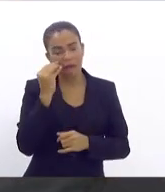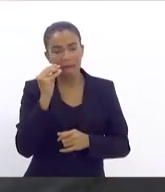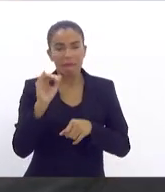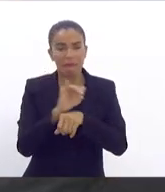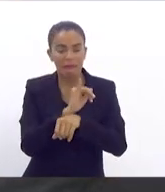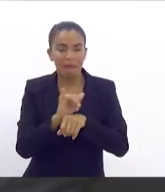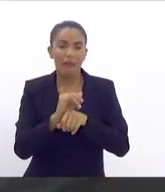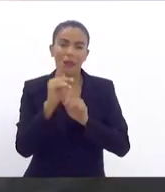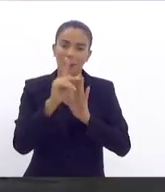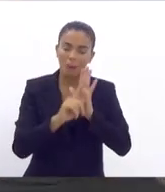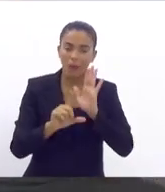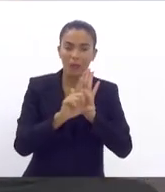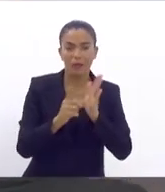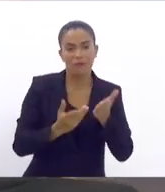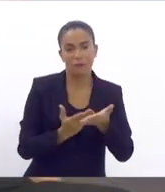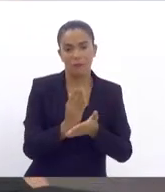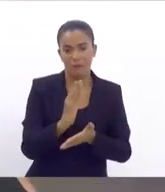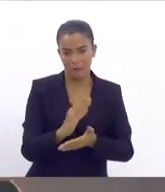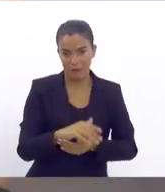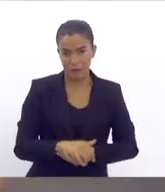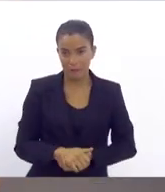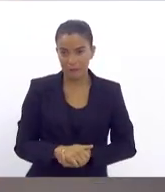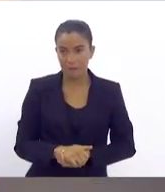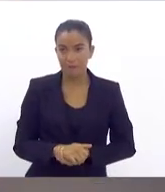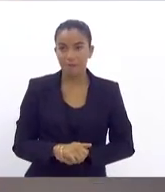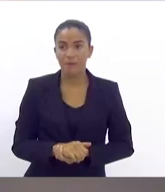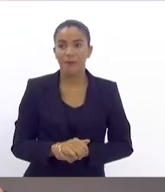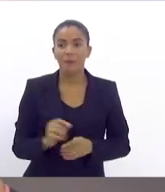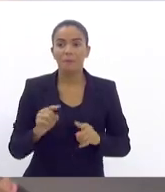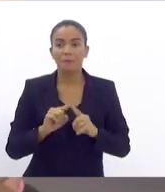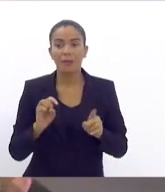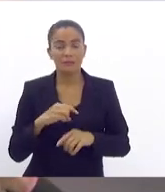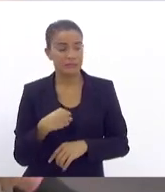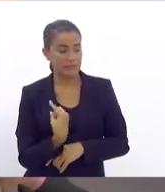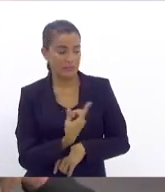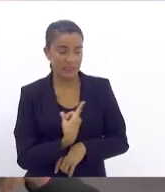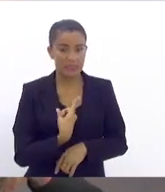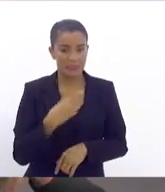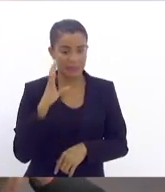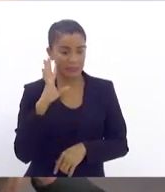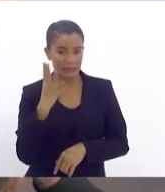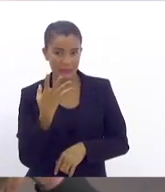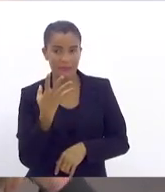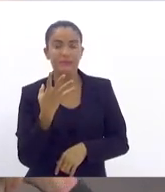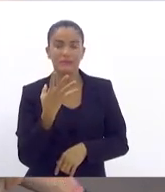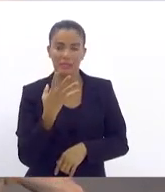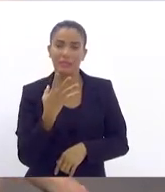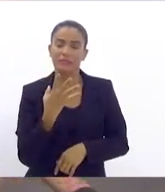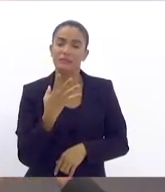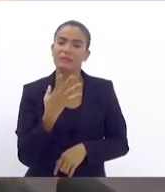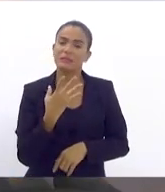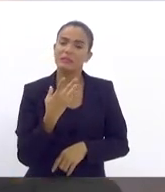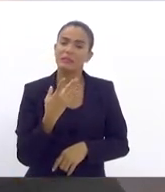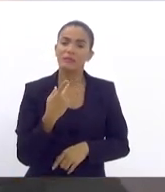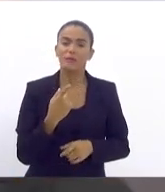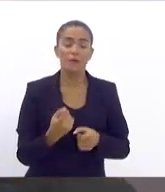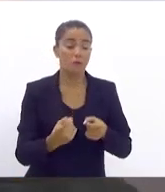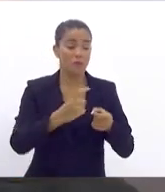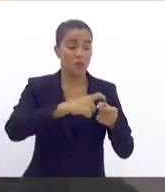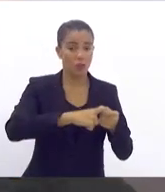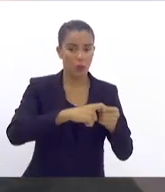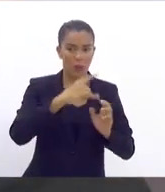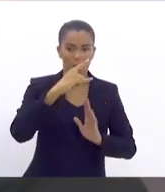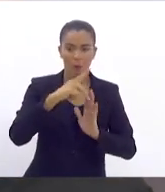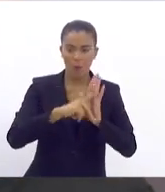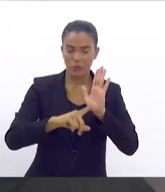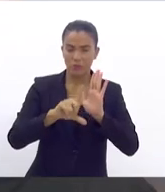jeito. Então, só que se a gente decidir aqui a baixa diligência, eu vou até aceitar, mas